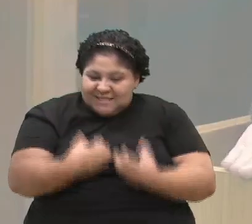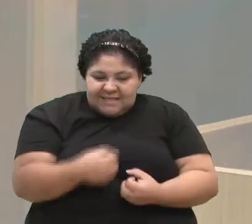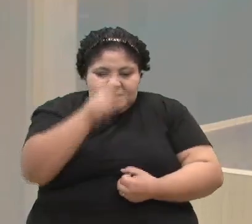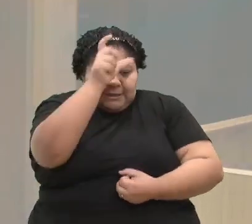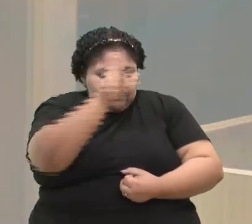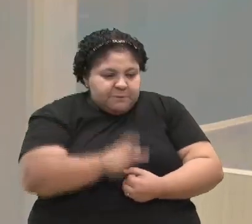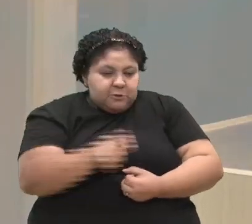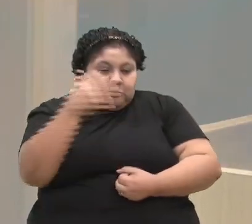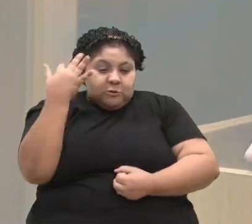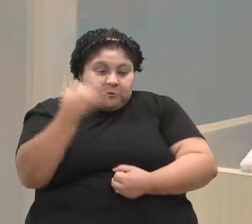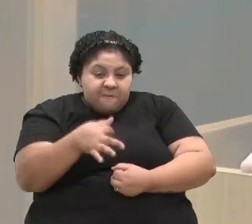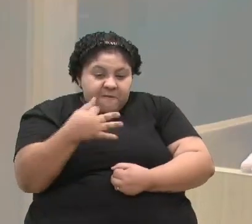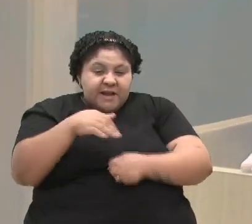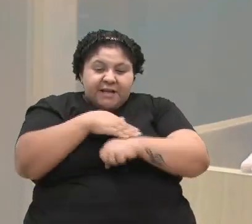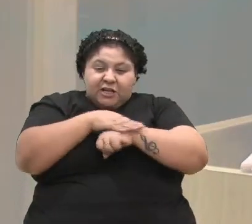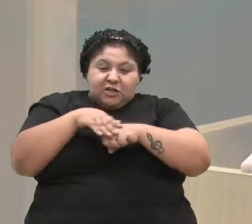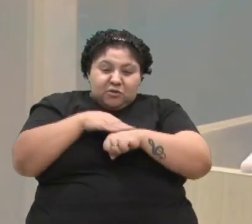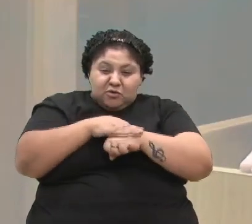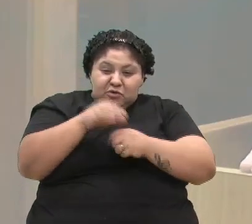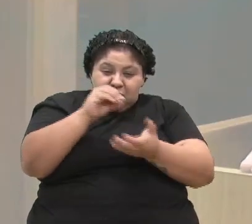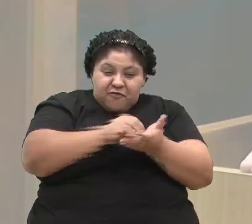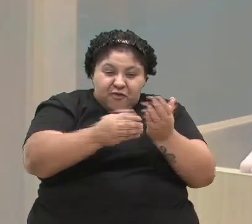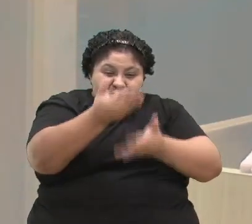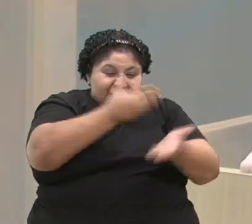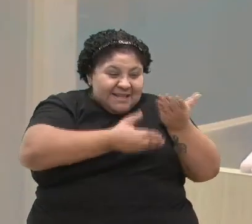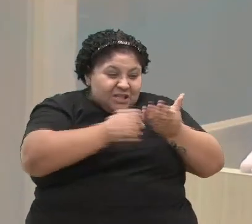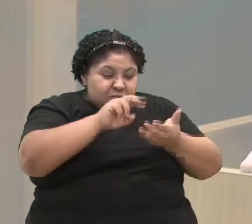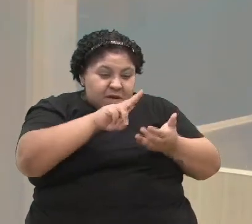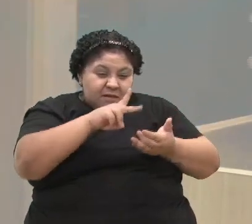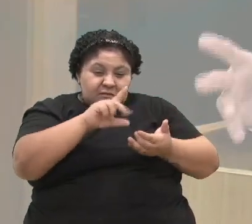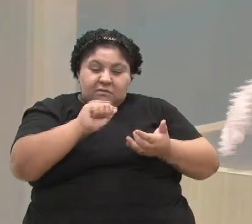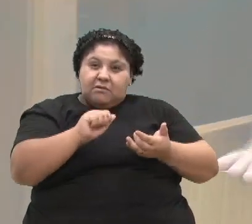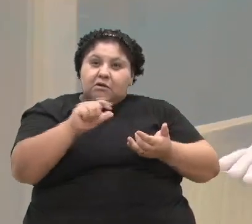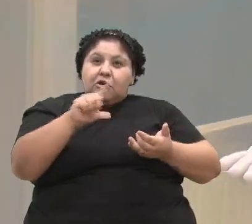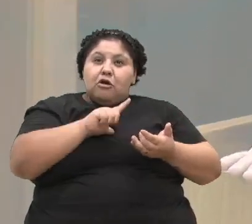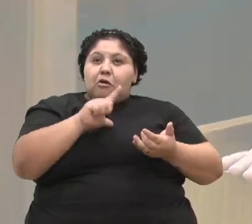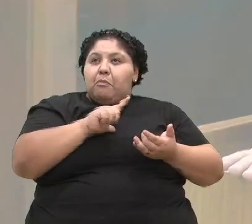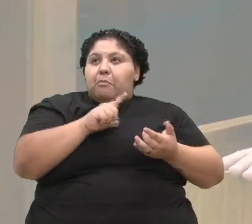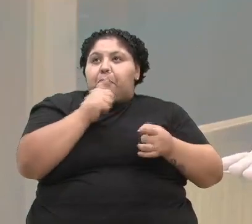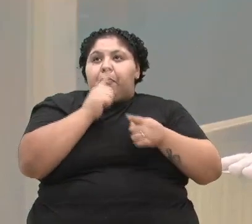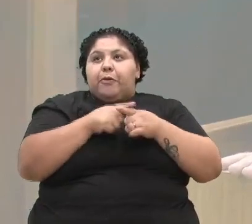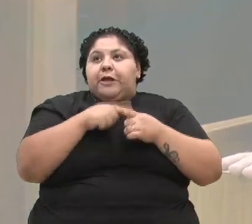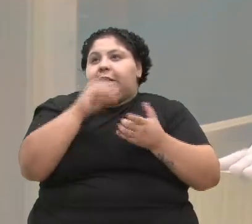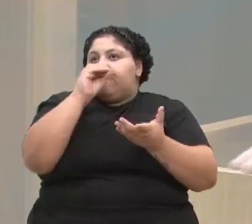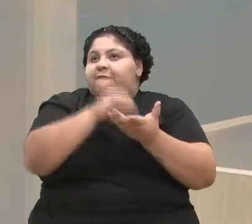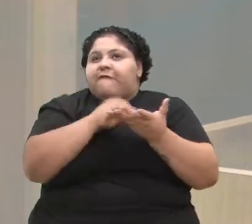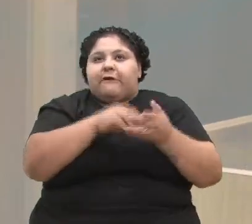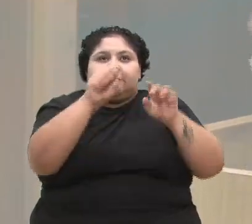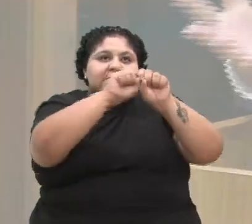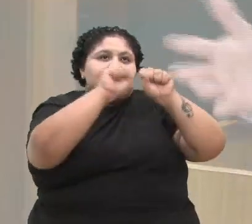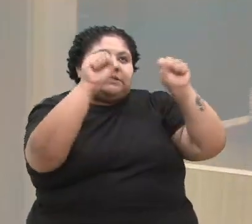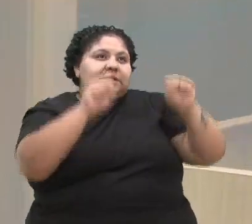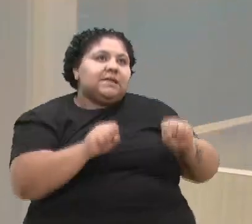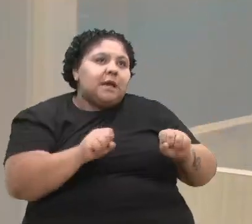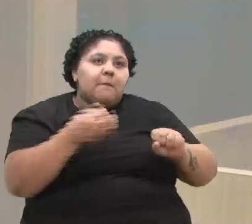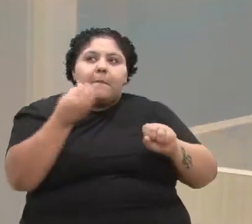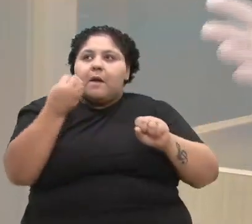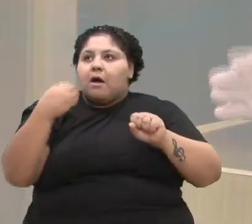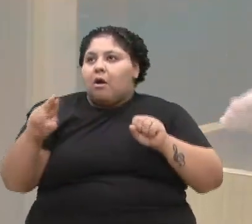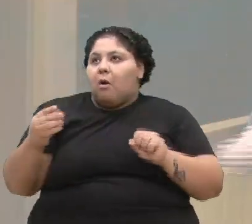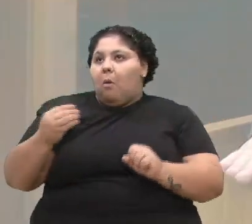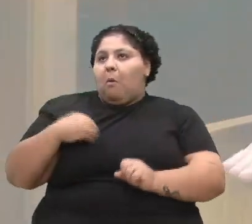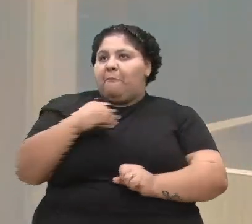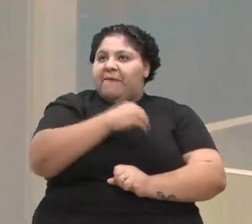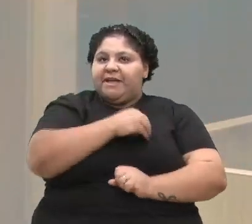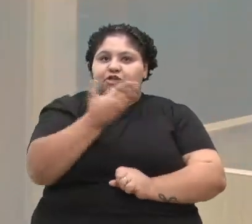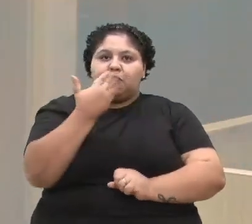dor, sem atendimento na UPA, porque não tem sistema ou porque não, sei lá, não tava, o médico está